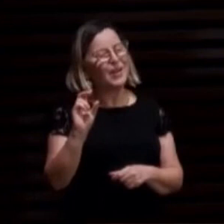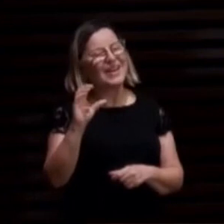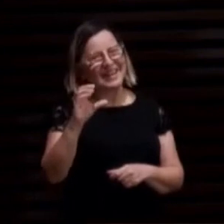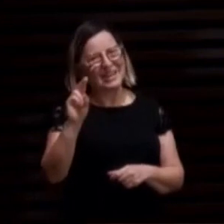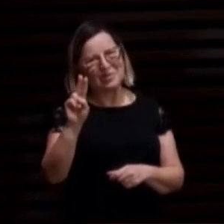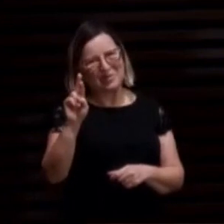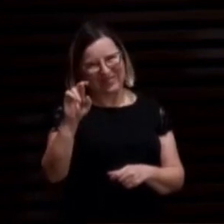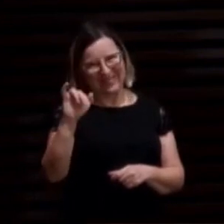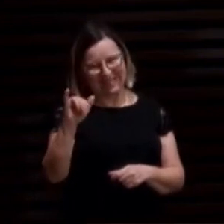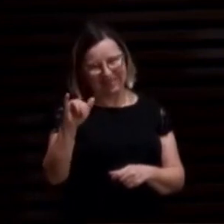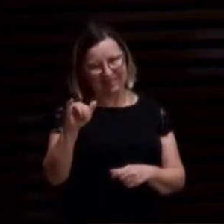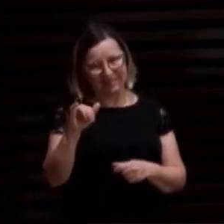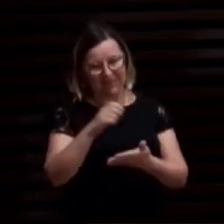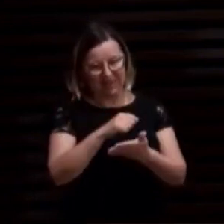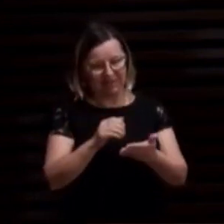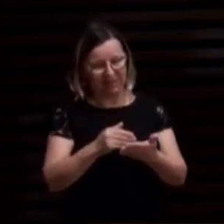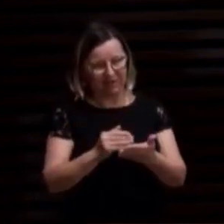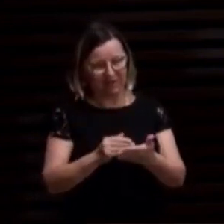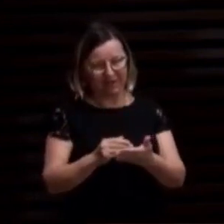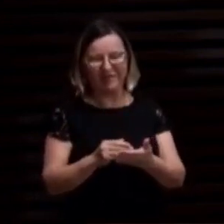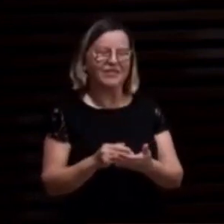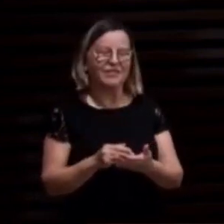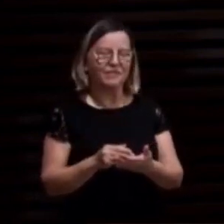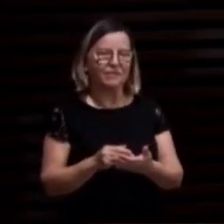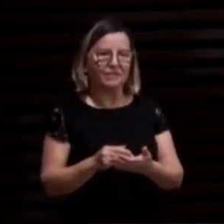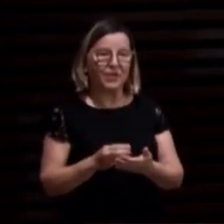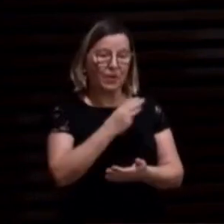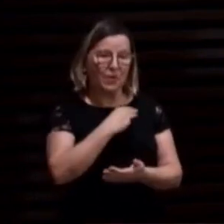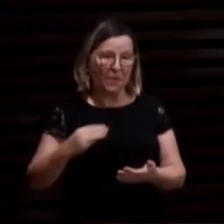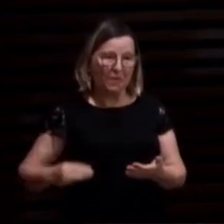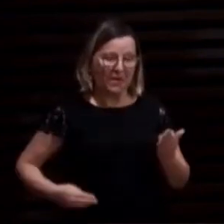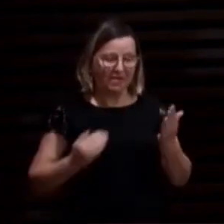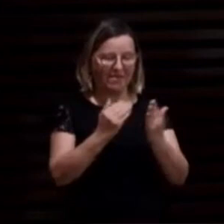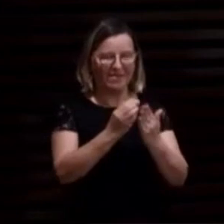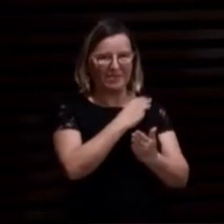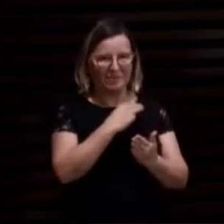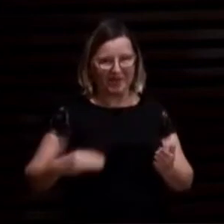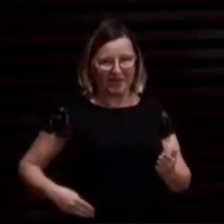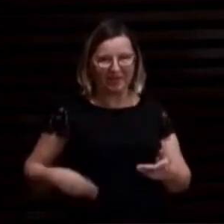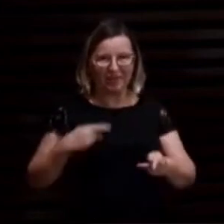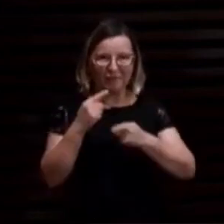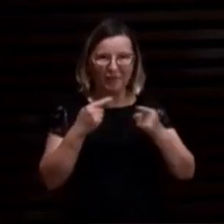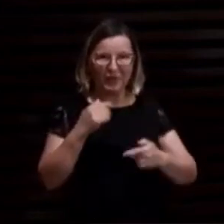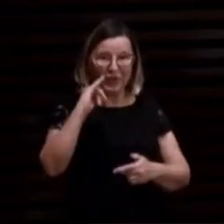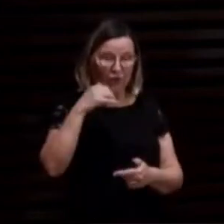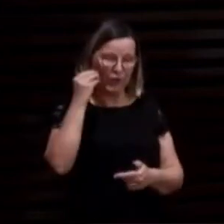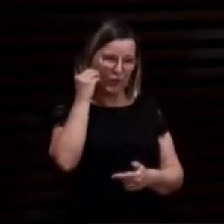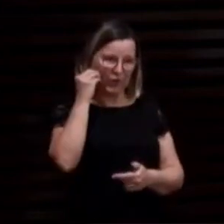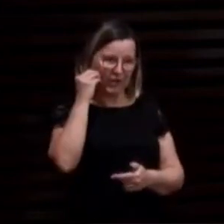num dos seus livros sobre o mestre dos mestres, ele diz que Judas foi o